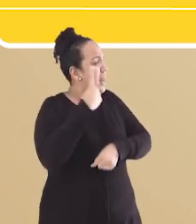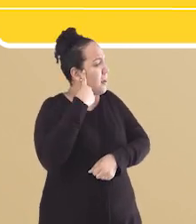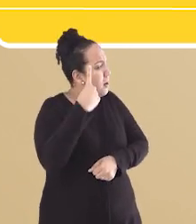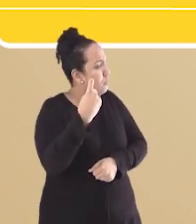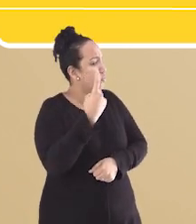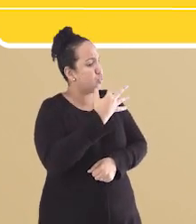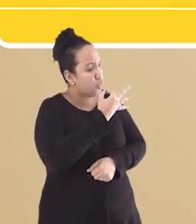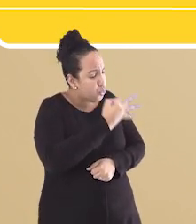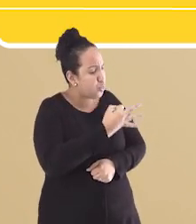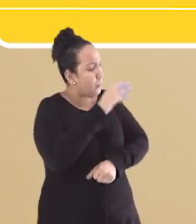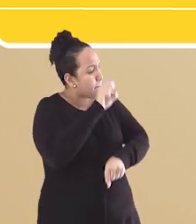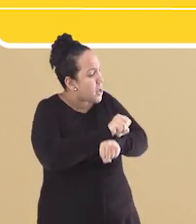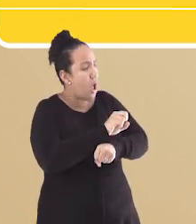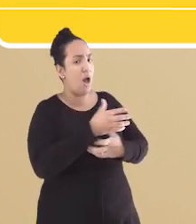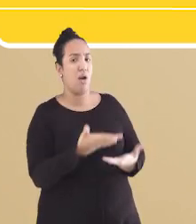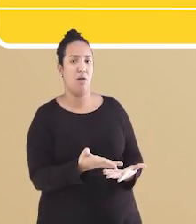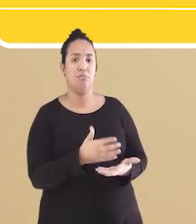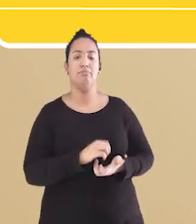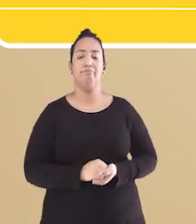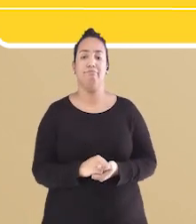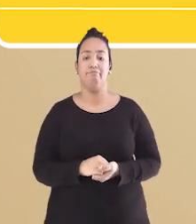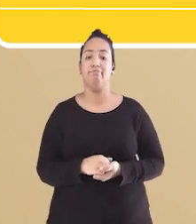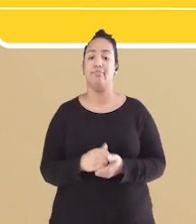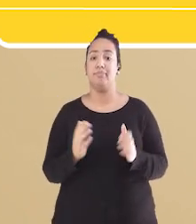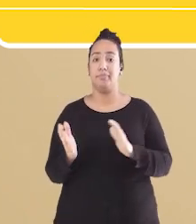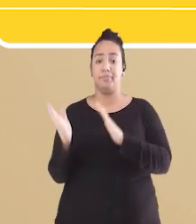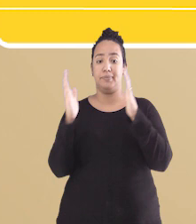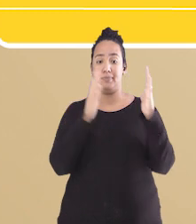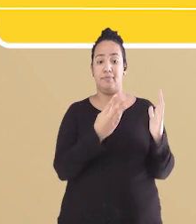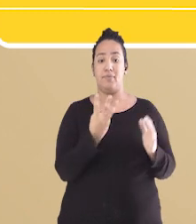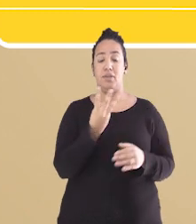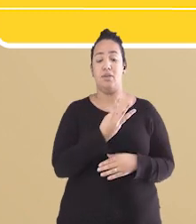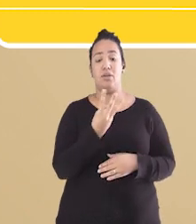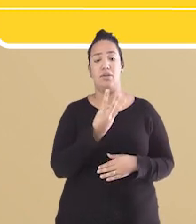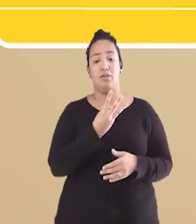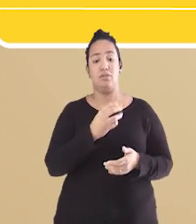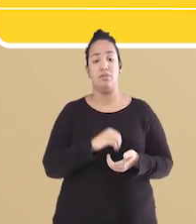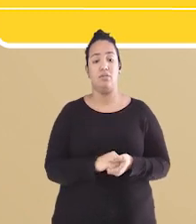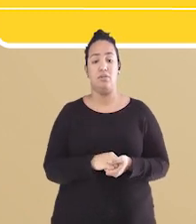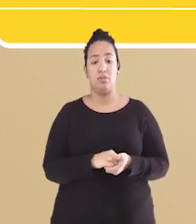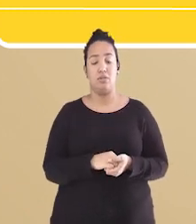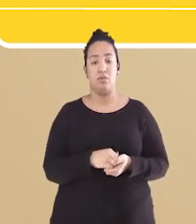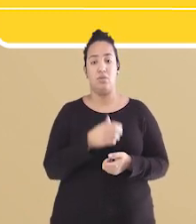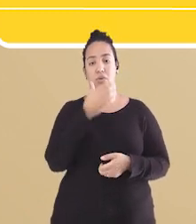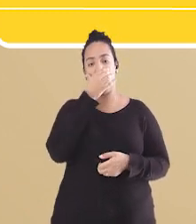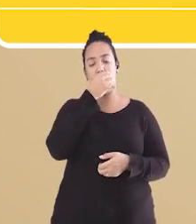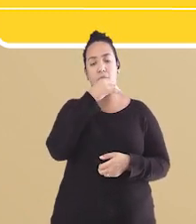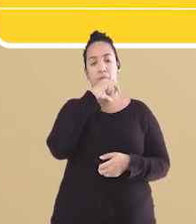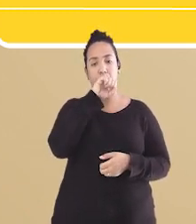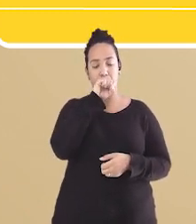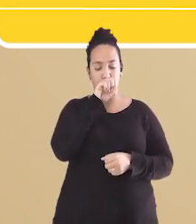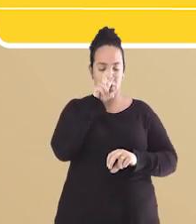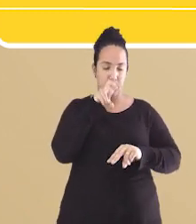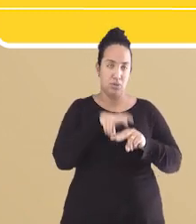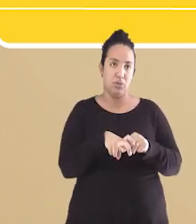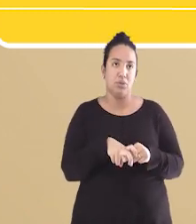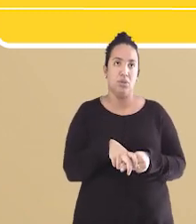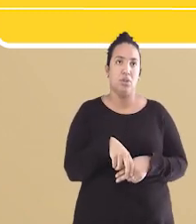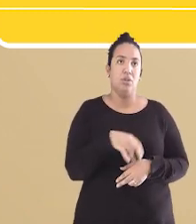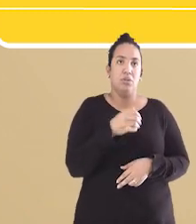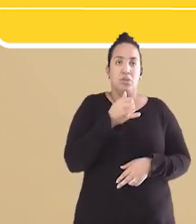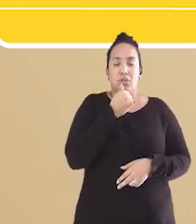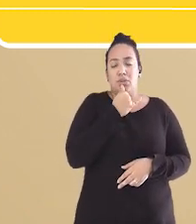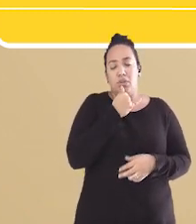fazer barulho? No terceiro quadrinho, o pai aparece sentado no sofá com uma expressão